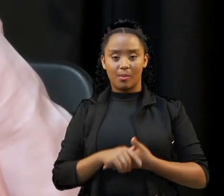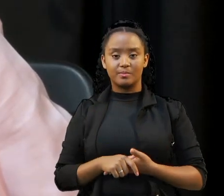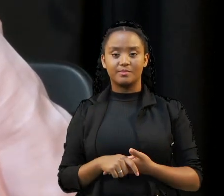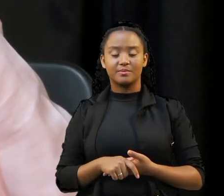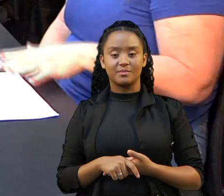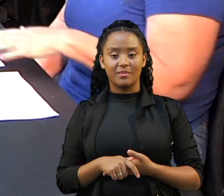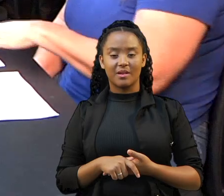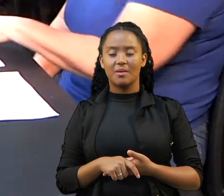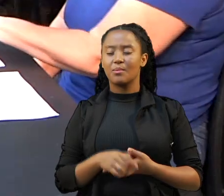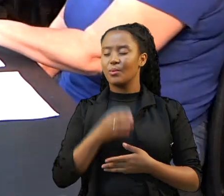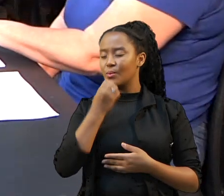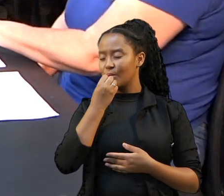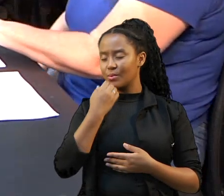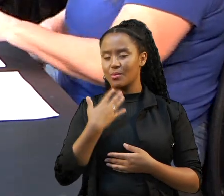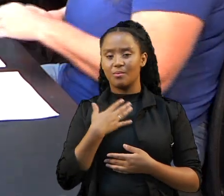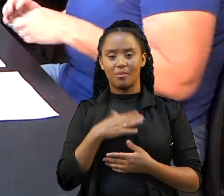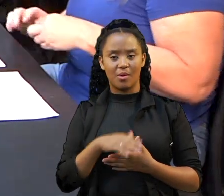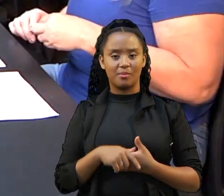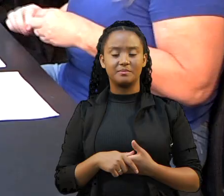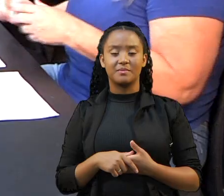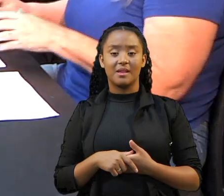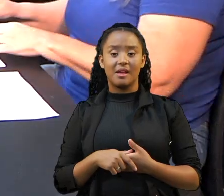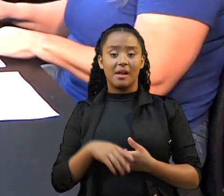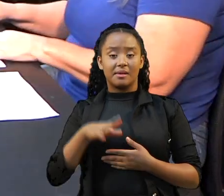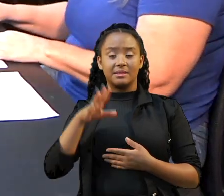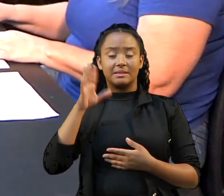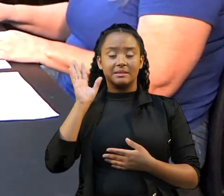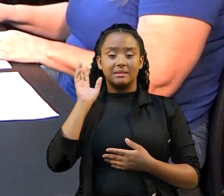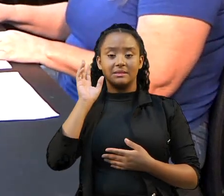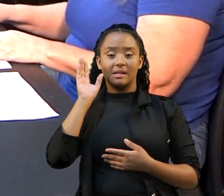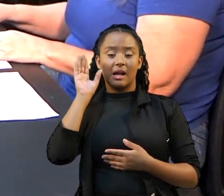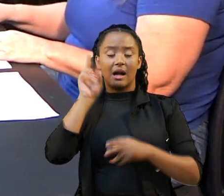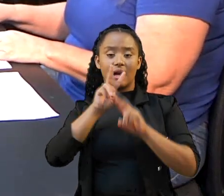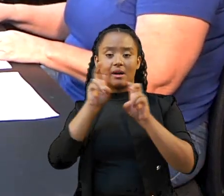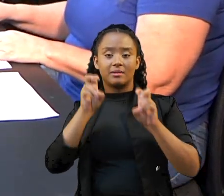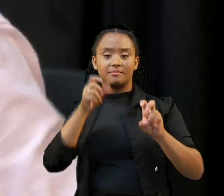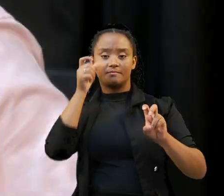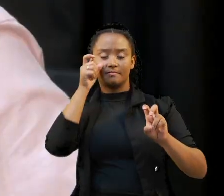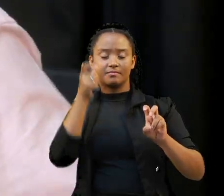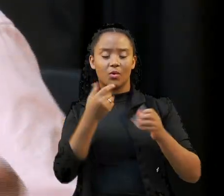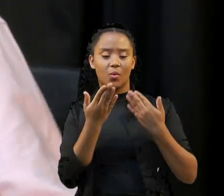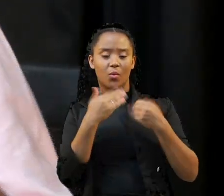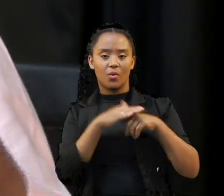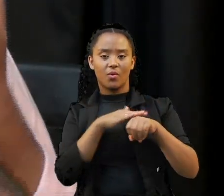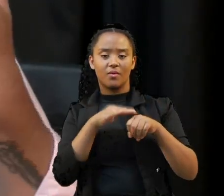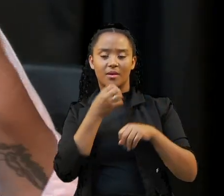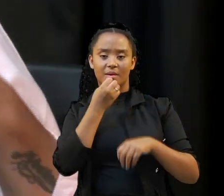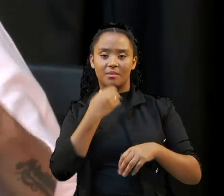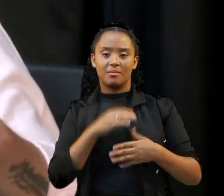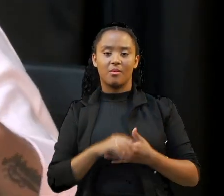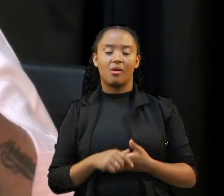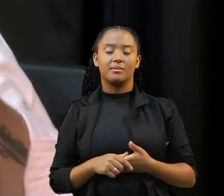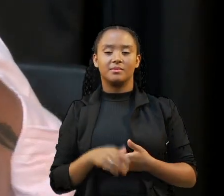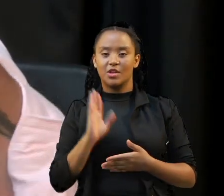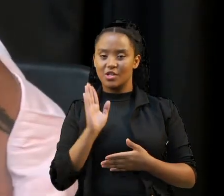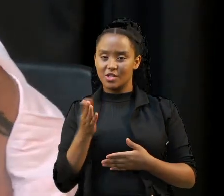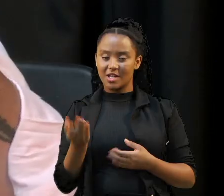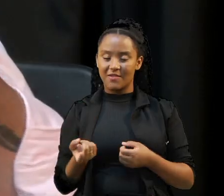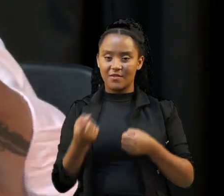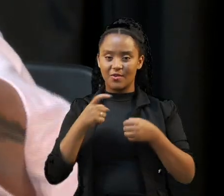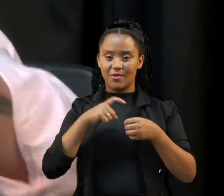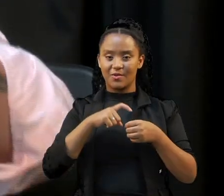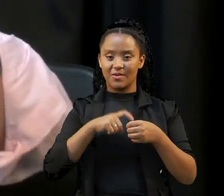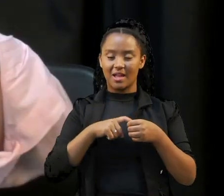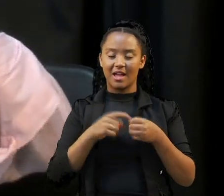muito. Que assunto interessante, né? Uma conversa gostosa. A gente vai voltar daqui a pouquinho, nosso papo vai seguindo aqui, a gente